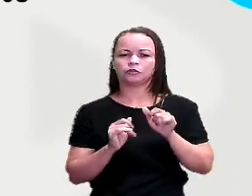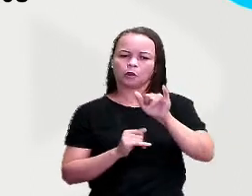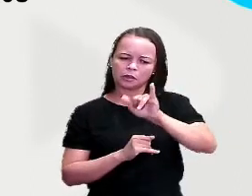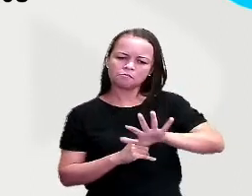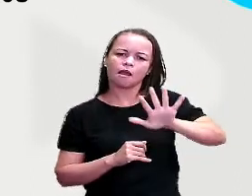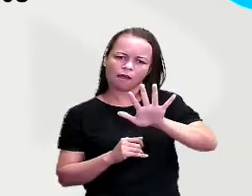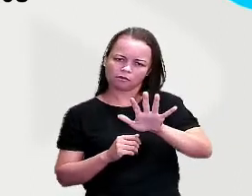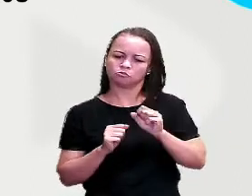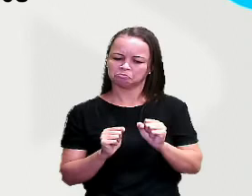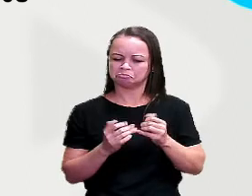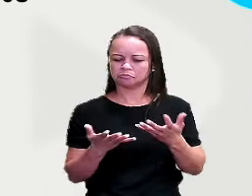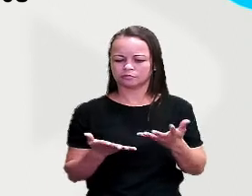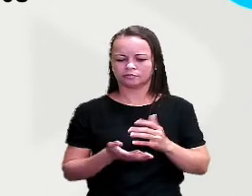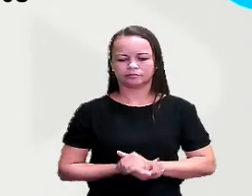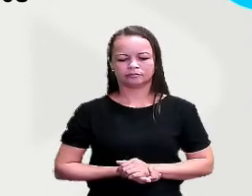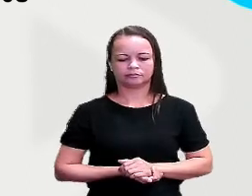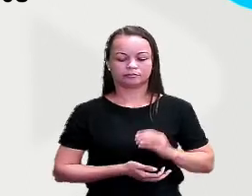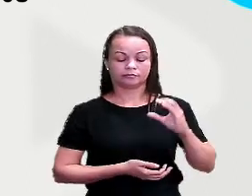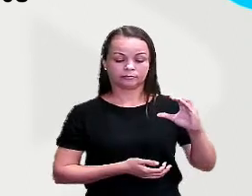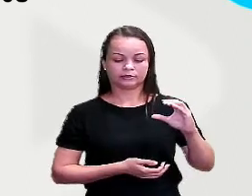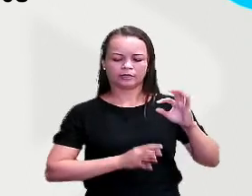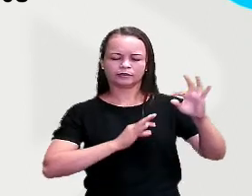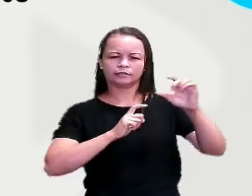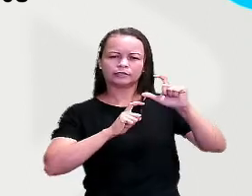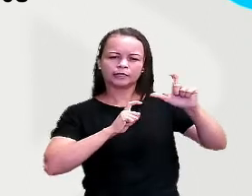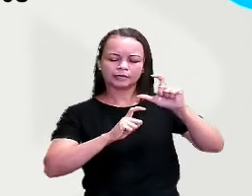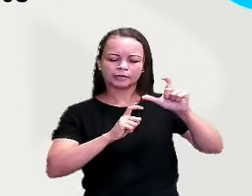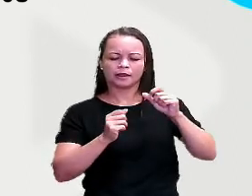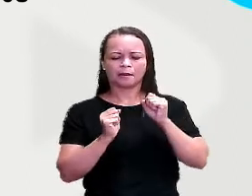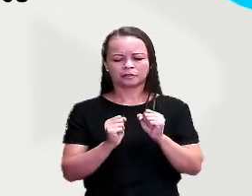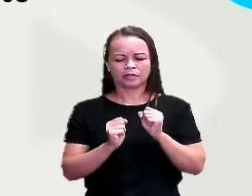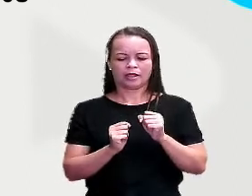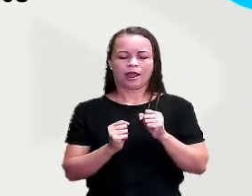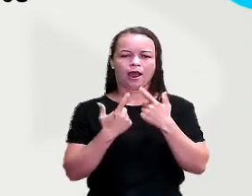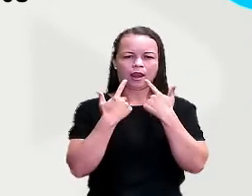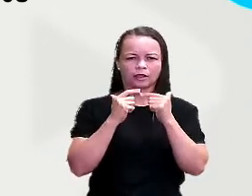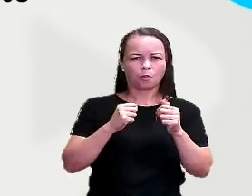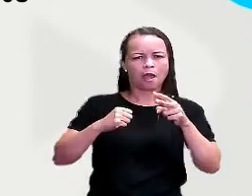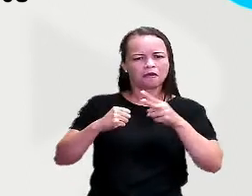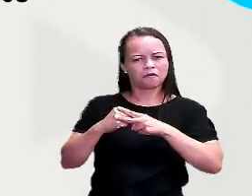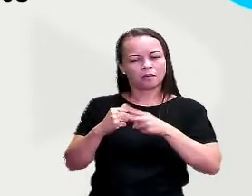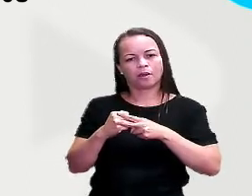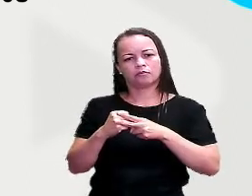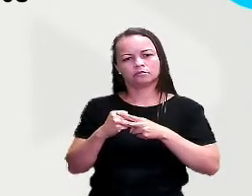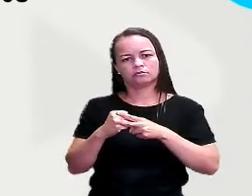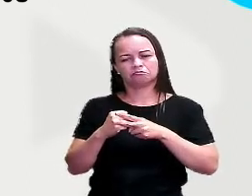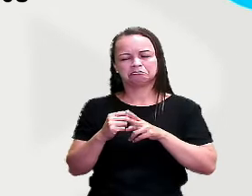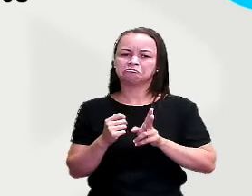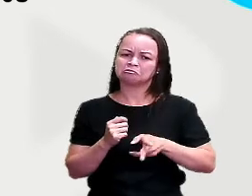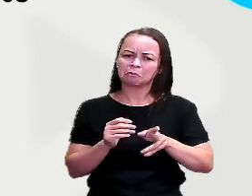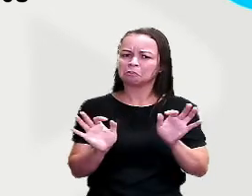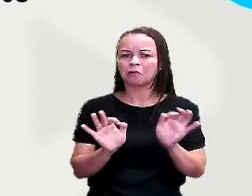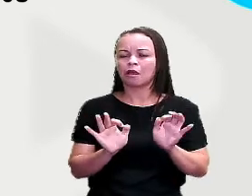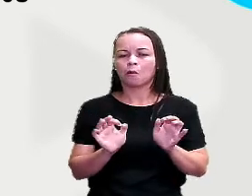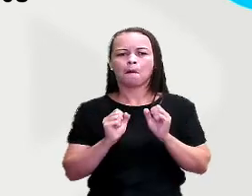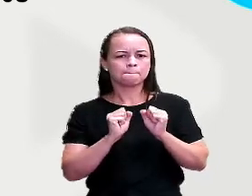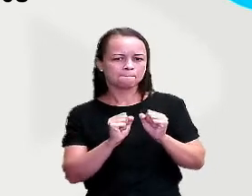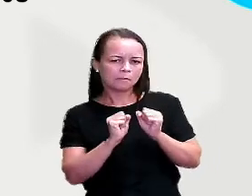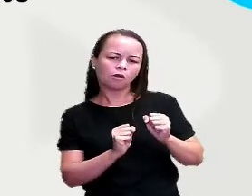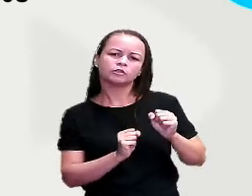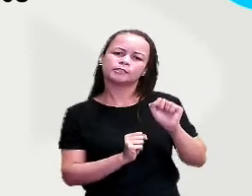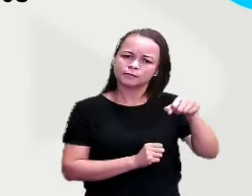tirinha precisa ter linguagem verbal. Também nem sempre pode ter ou não. A tirinha ela é muito